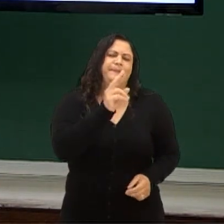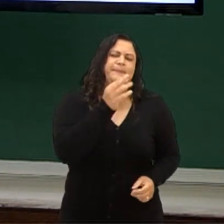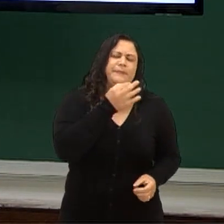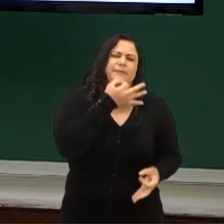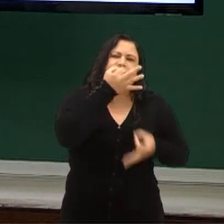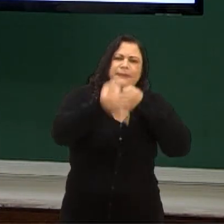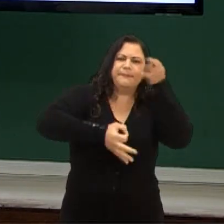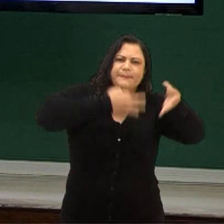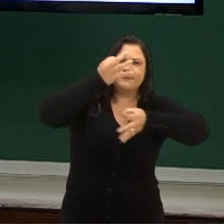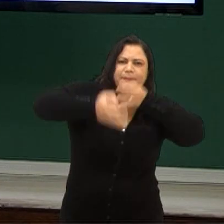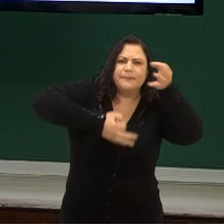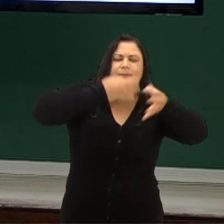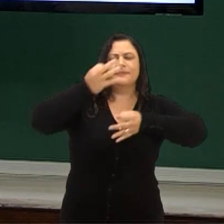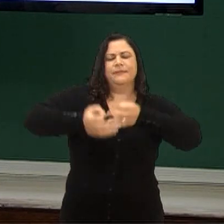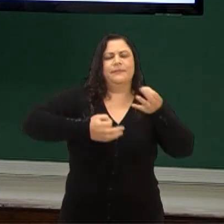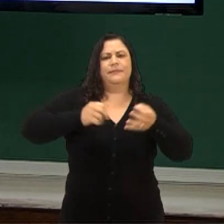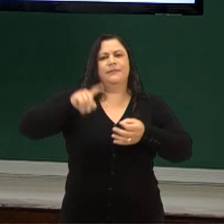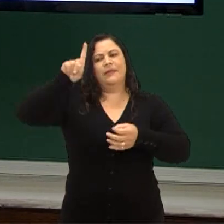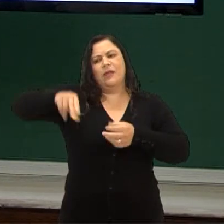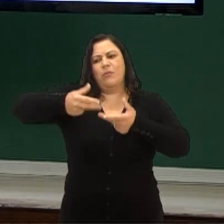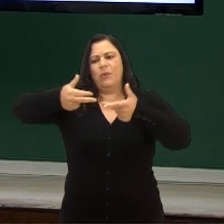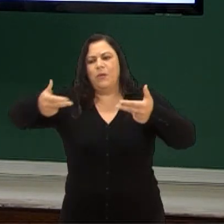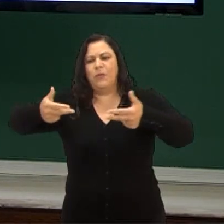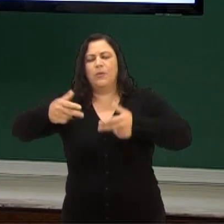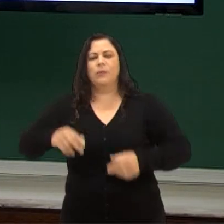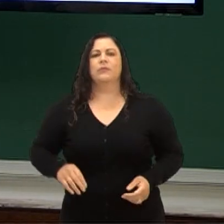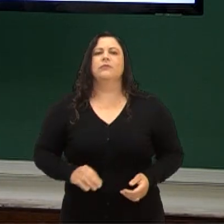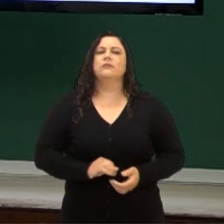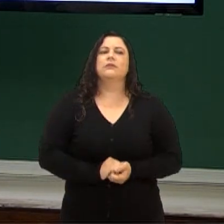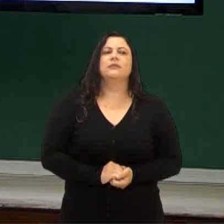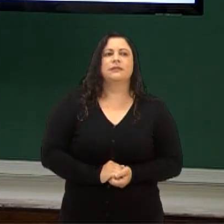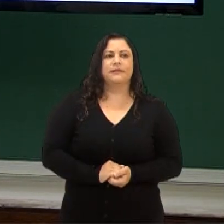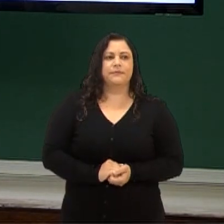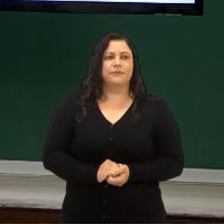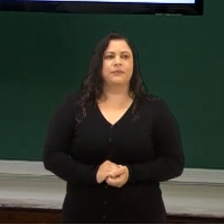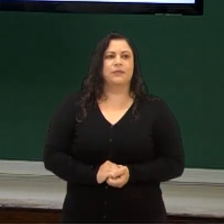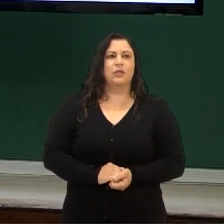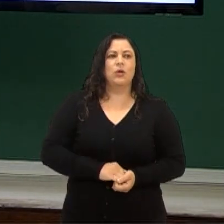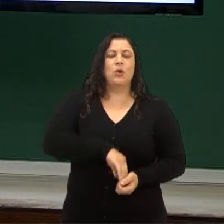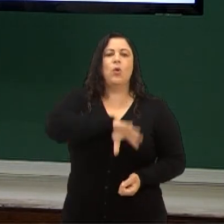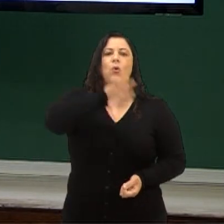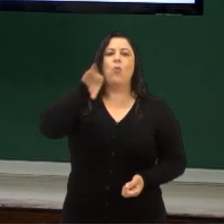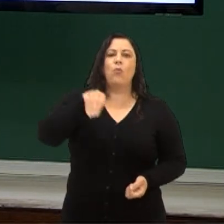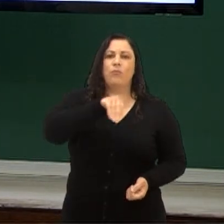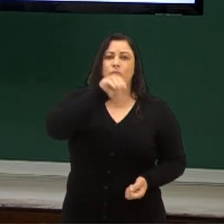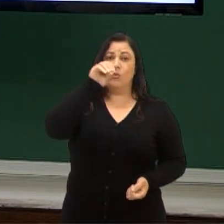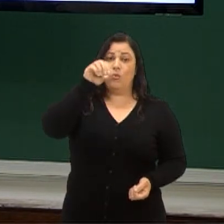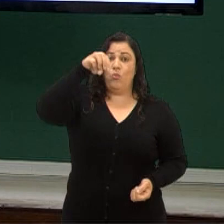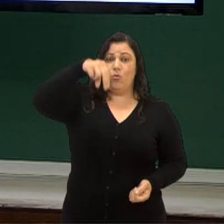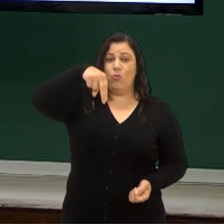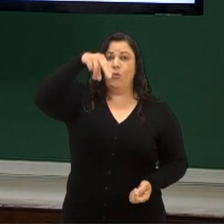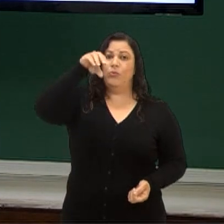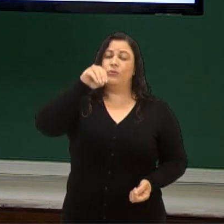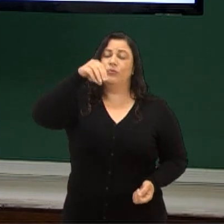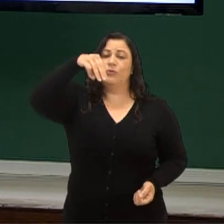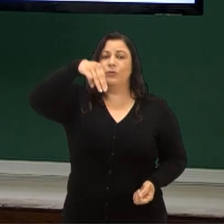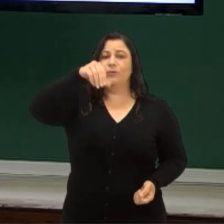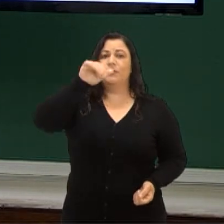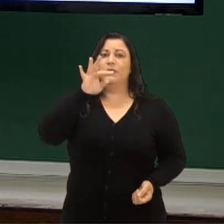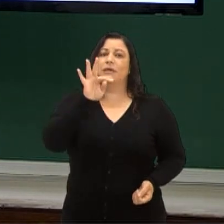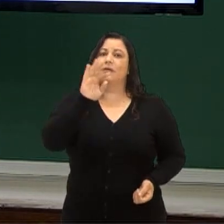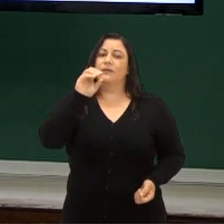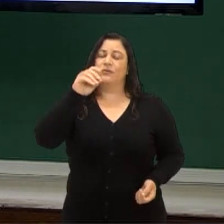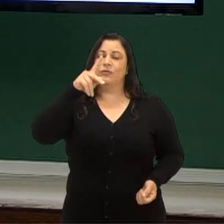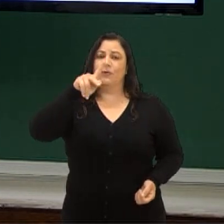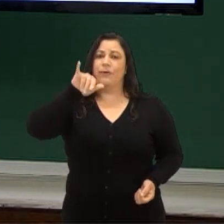para essas características aí. Há uso de onomatopeias. Pode conter de 3 a 4 quadrinhos. Professor,